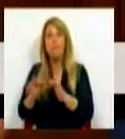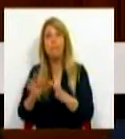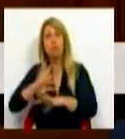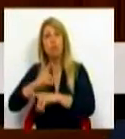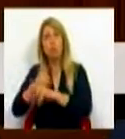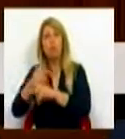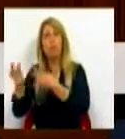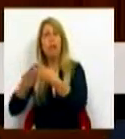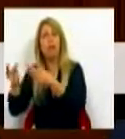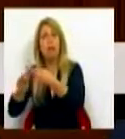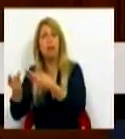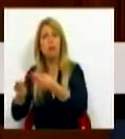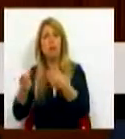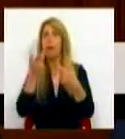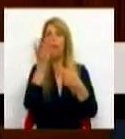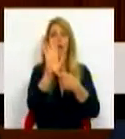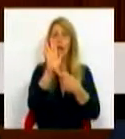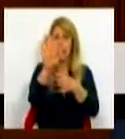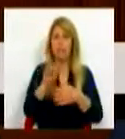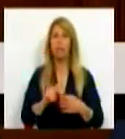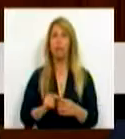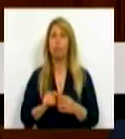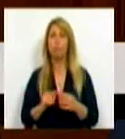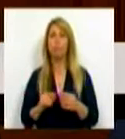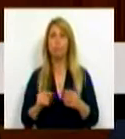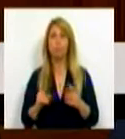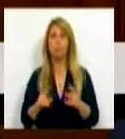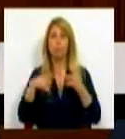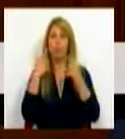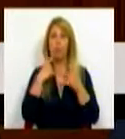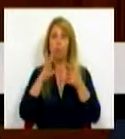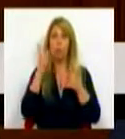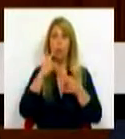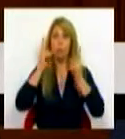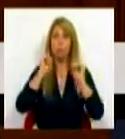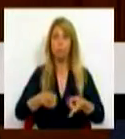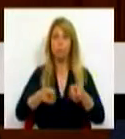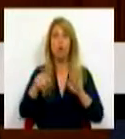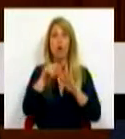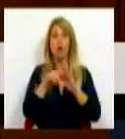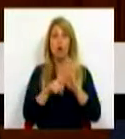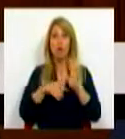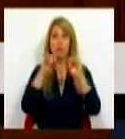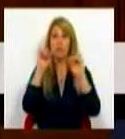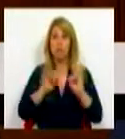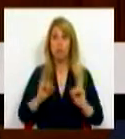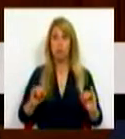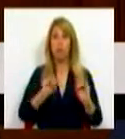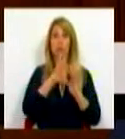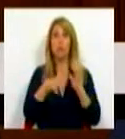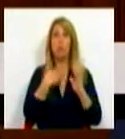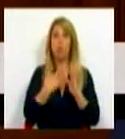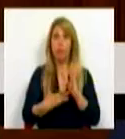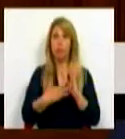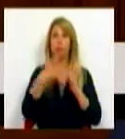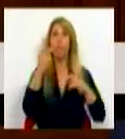um exemplo concreto. A partir da implementação das normas internacionais de relato financeiro,